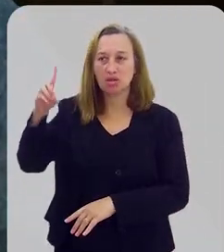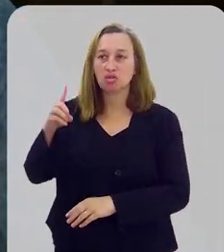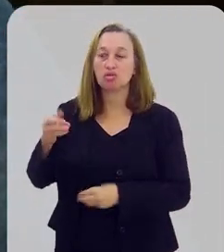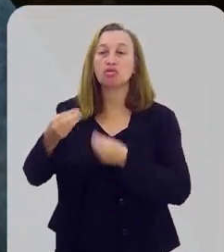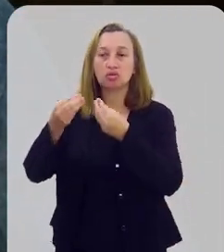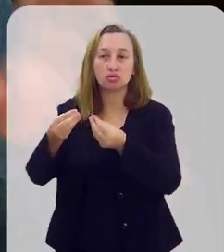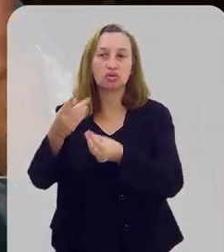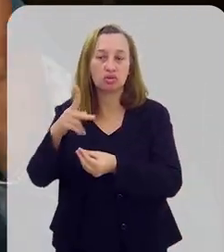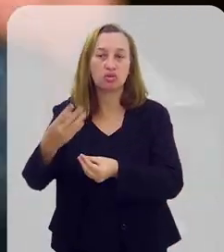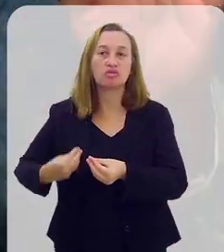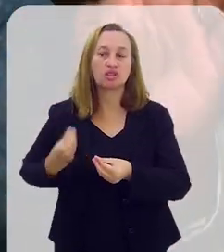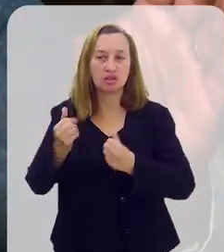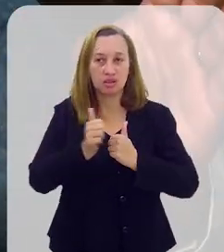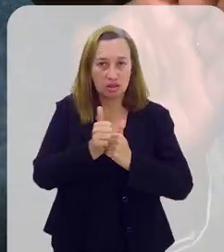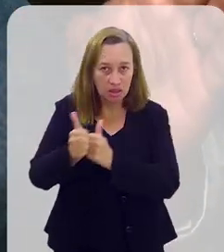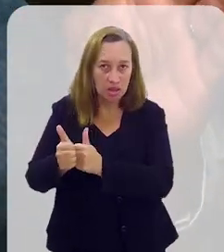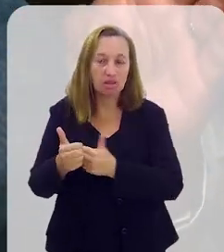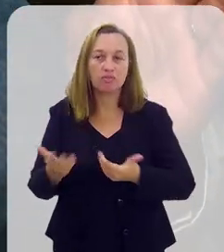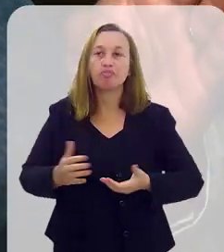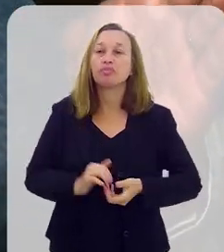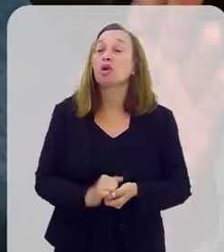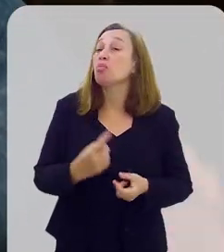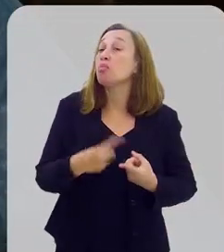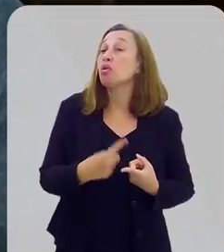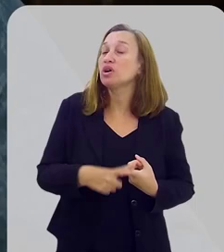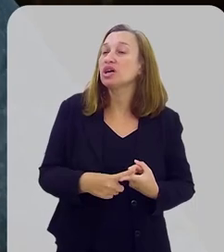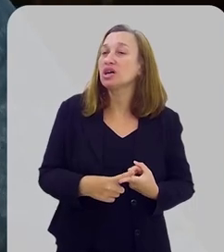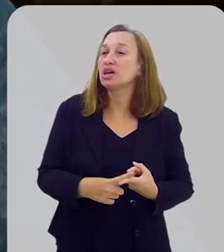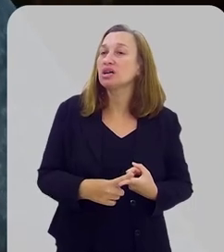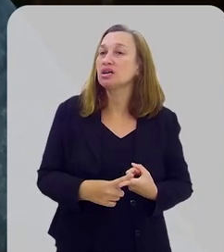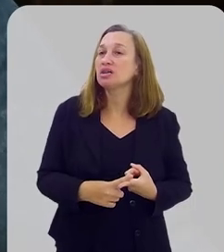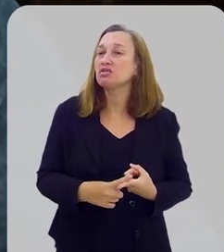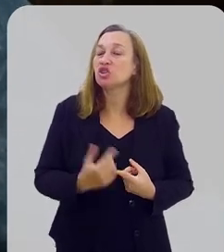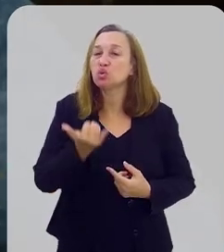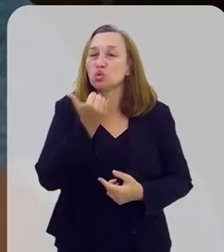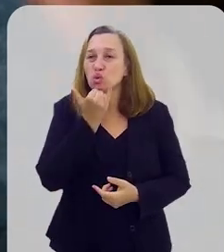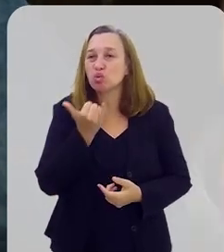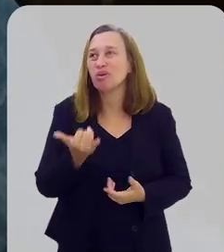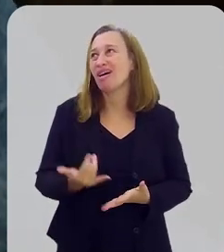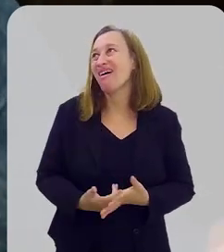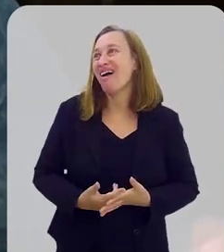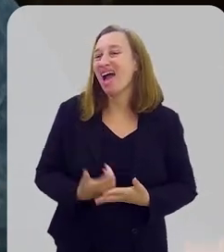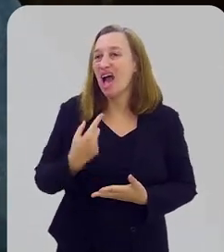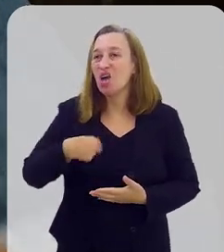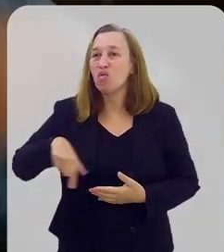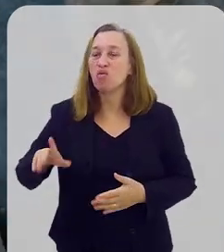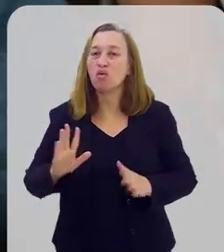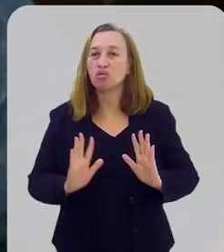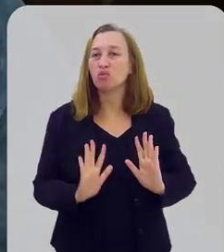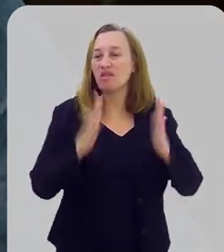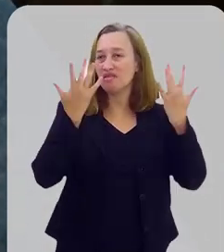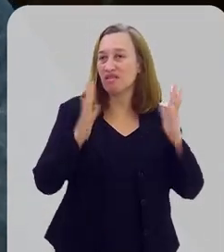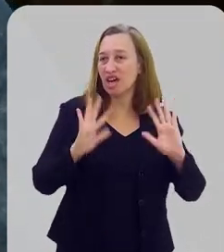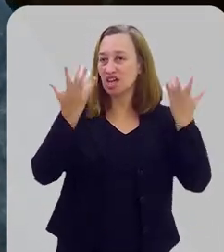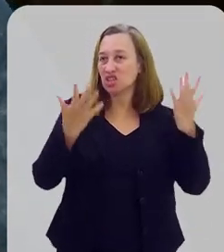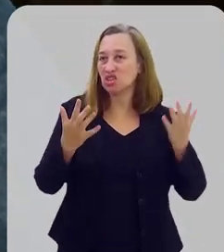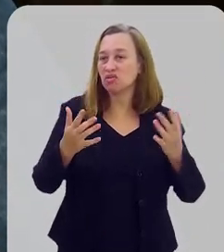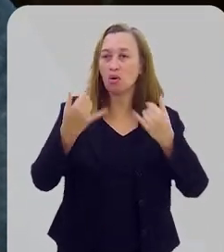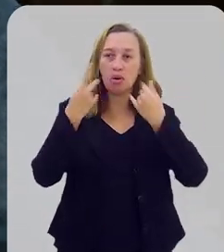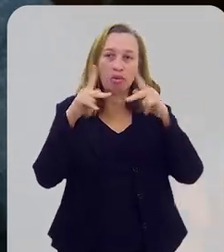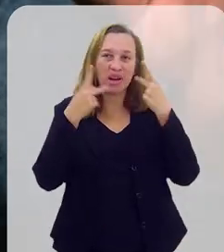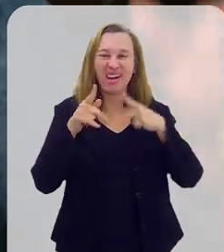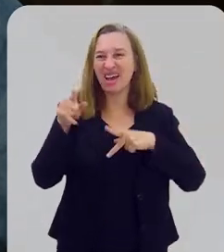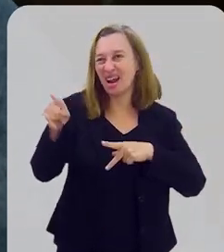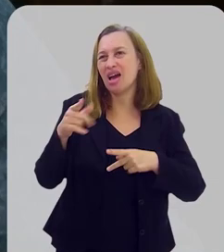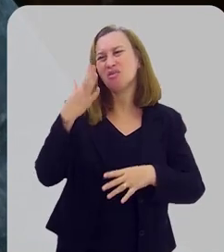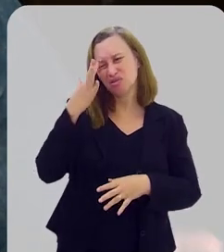que Deus te deu para onde Deus tá te guiando sim entendeu porque senão isso vira desculpa ah eu vou eu vou numa boate porque eu